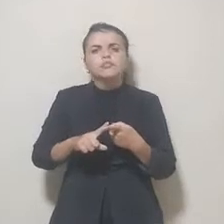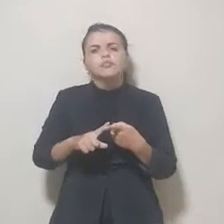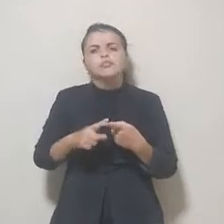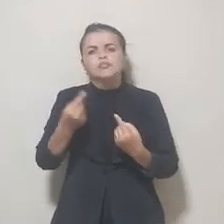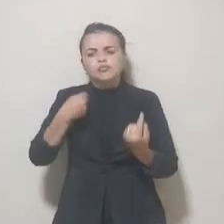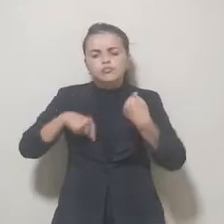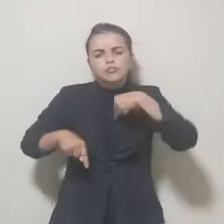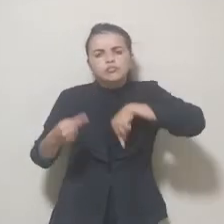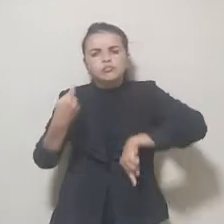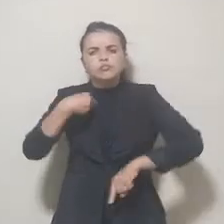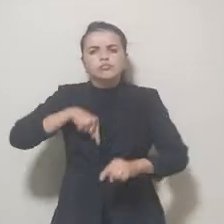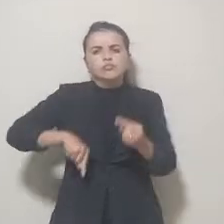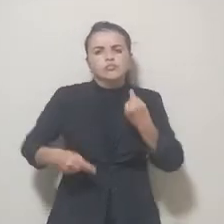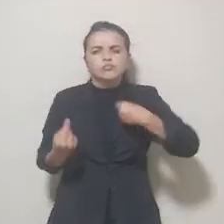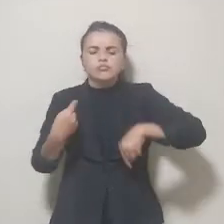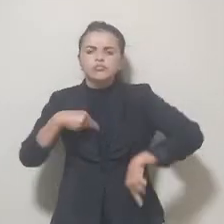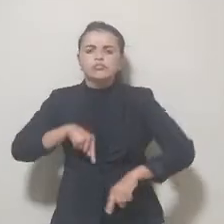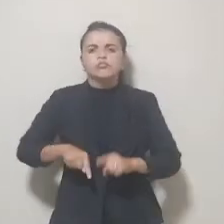por exemplo,